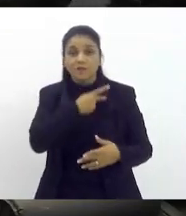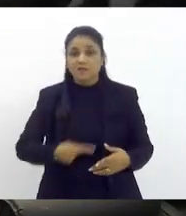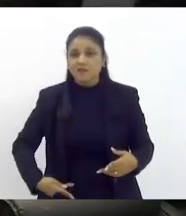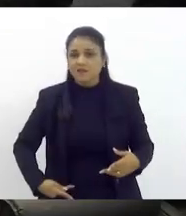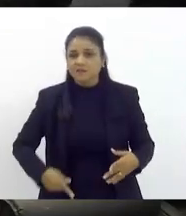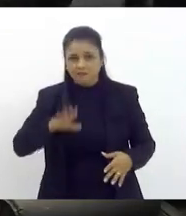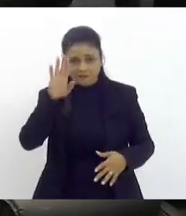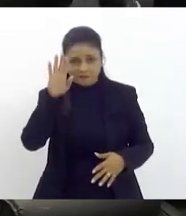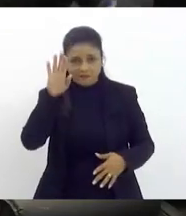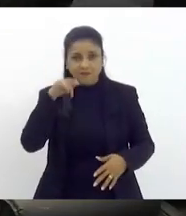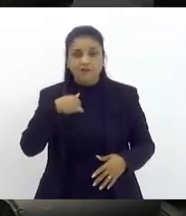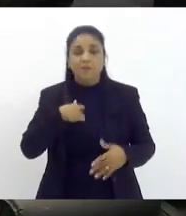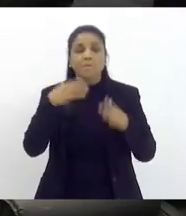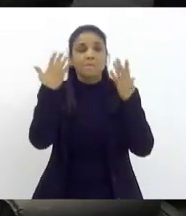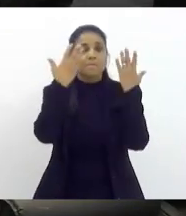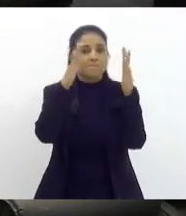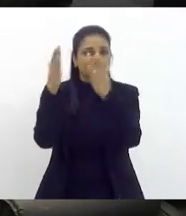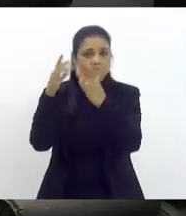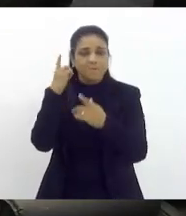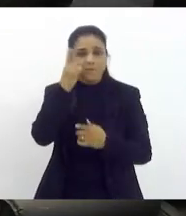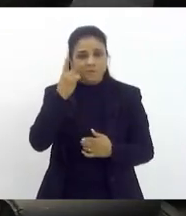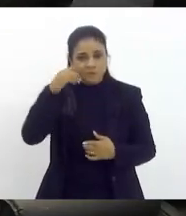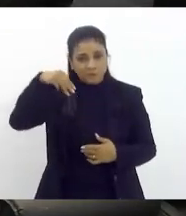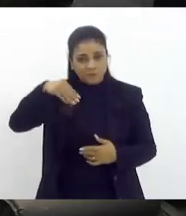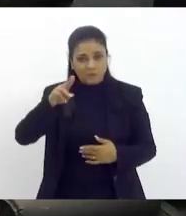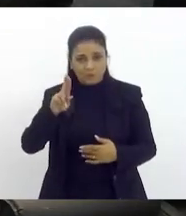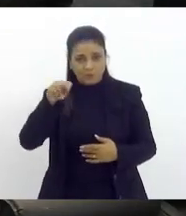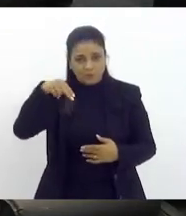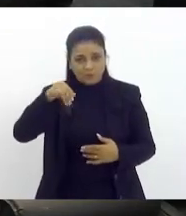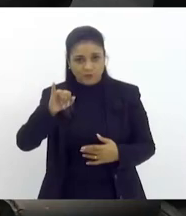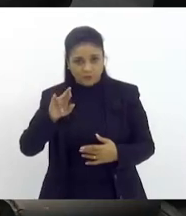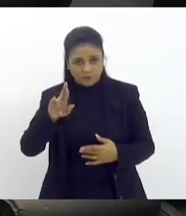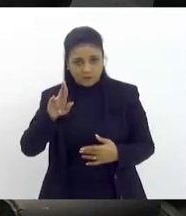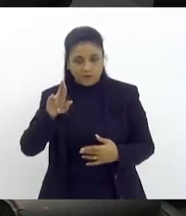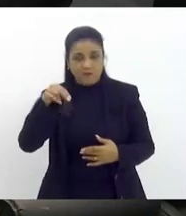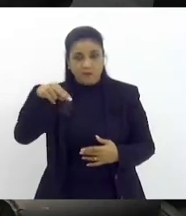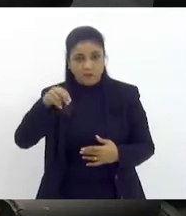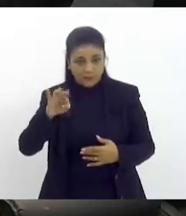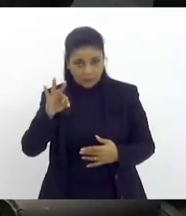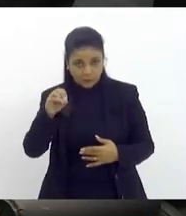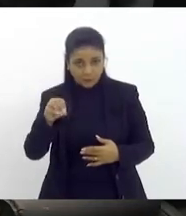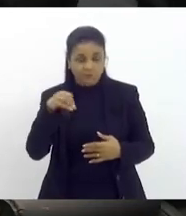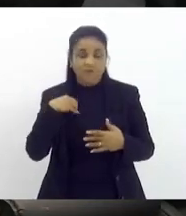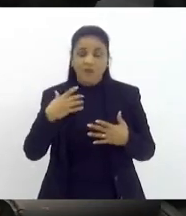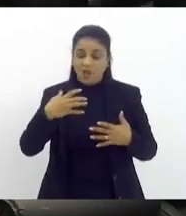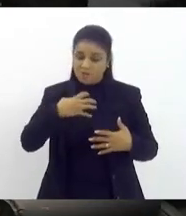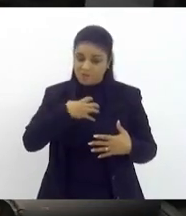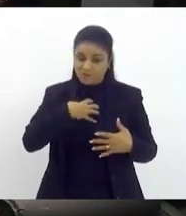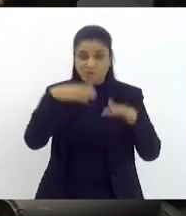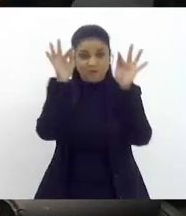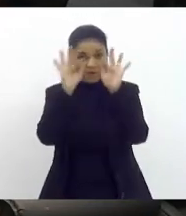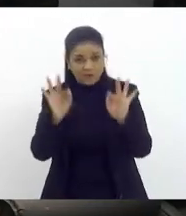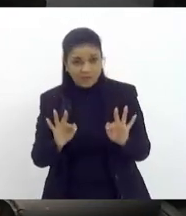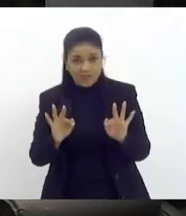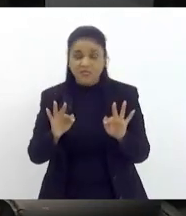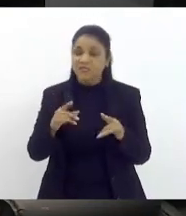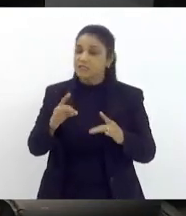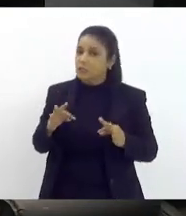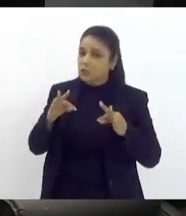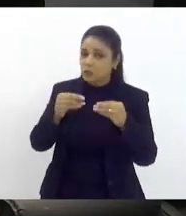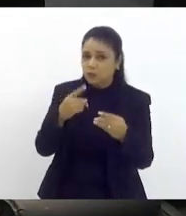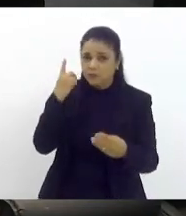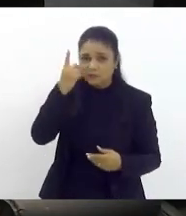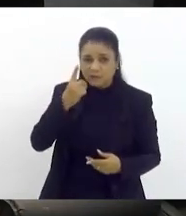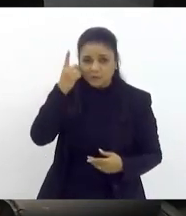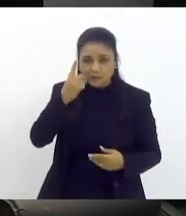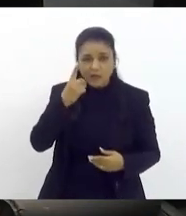para parabenizar o deputado muni Neto e dizer o quanto eu fico feliz deputada Dani e todas as deputadas